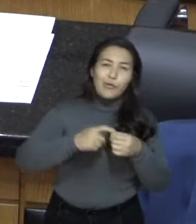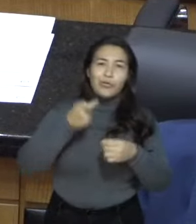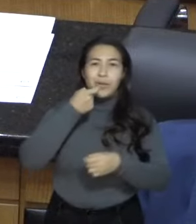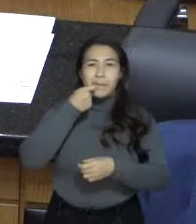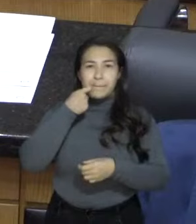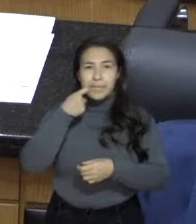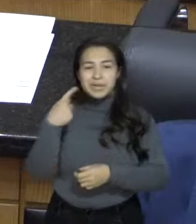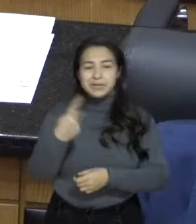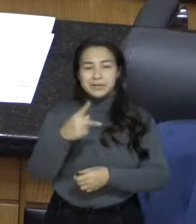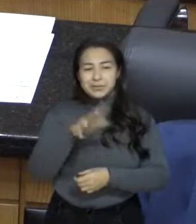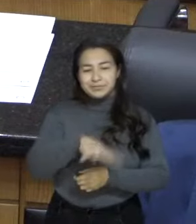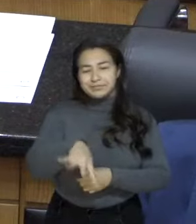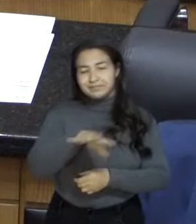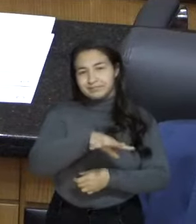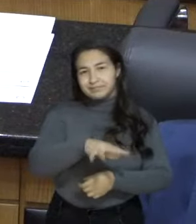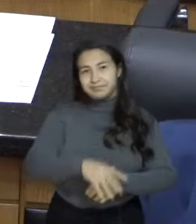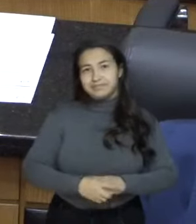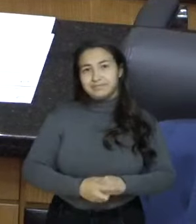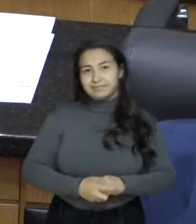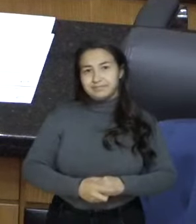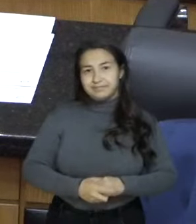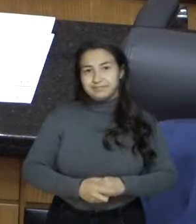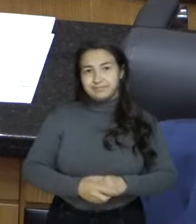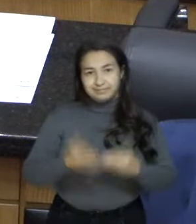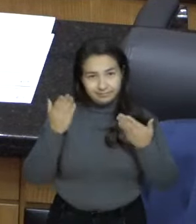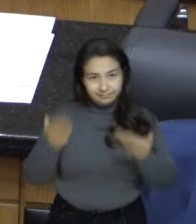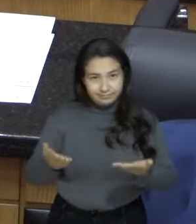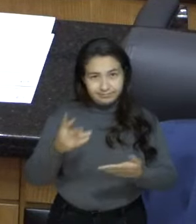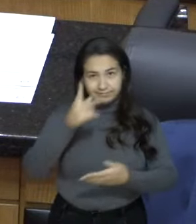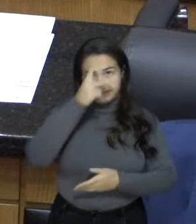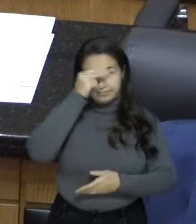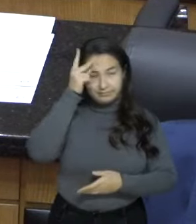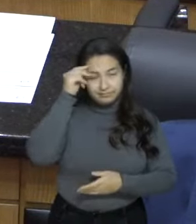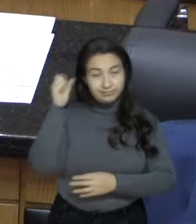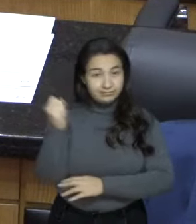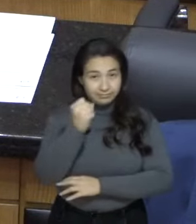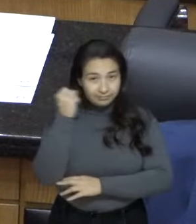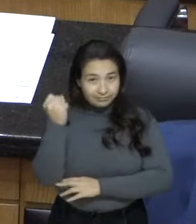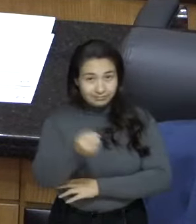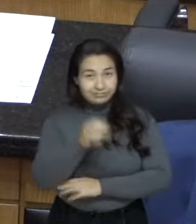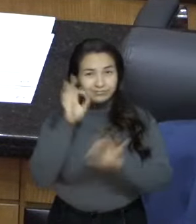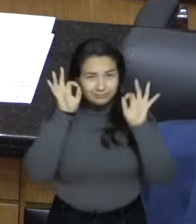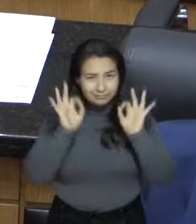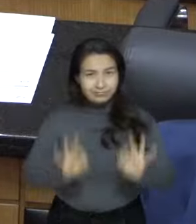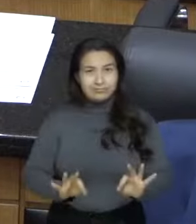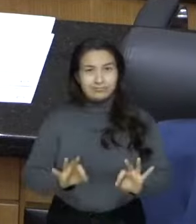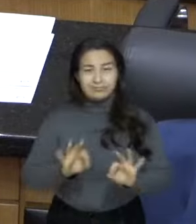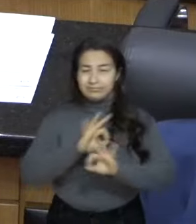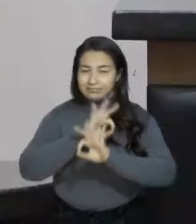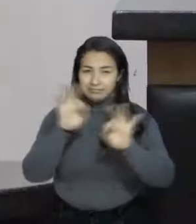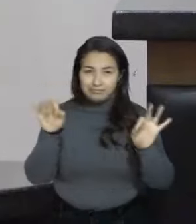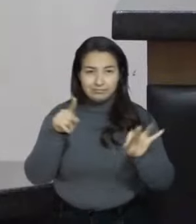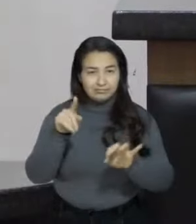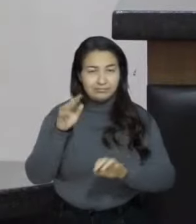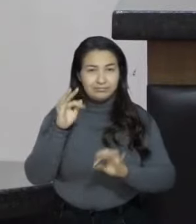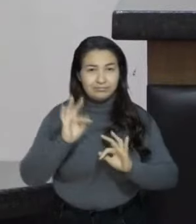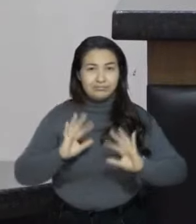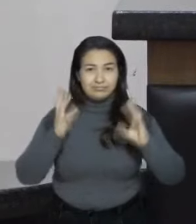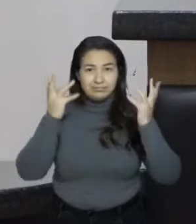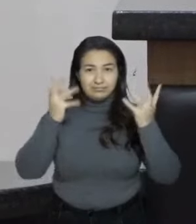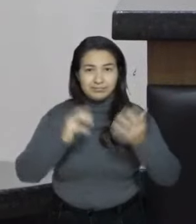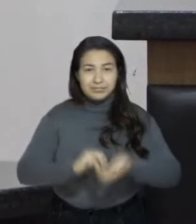do nosso litoral catarinense Prefeito Evandro Sucesso já sei que a festa vai ser maravilhosa feita a manifestação